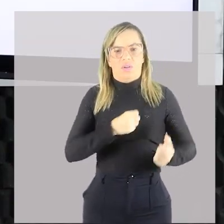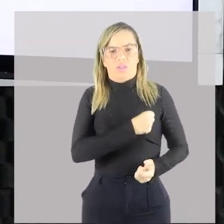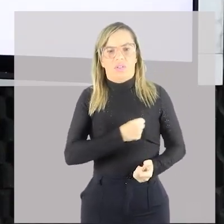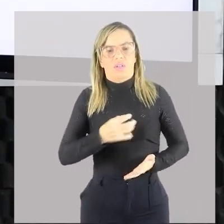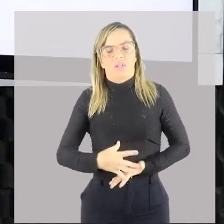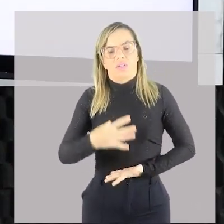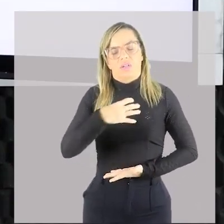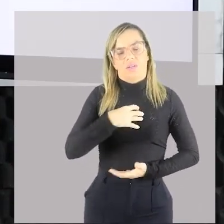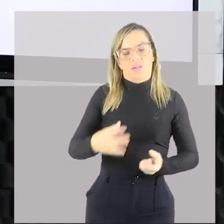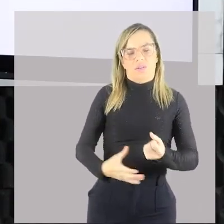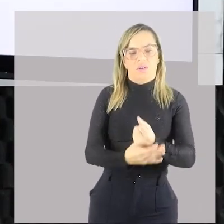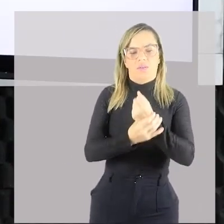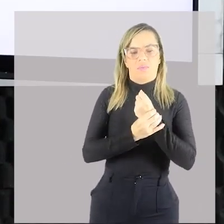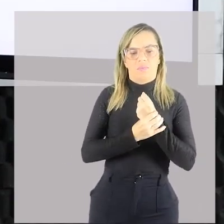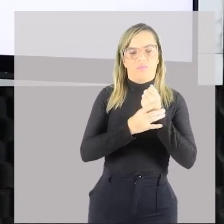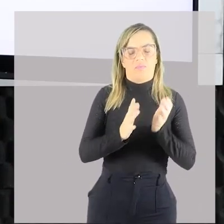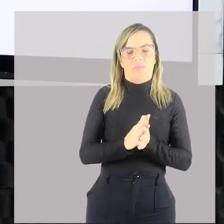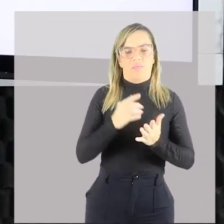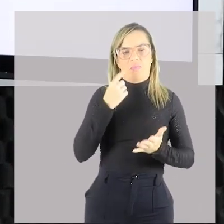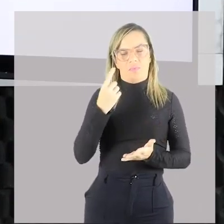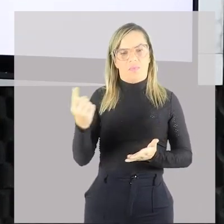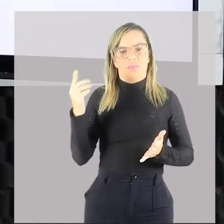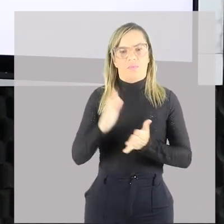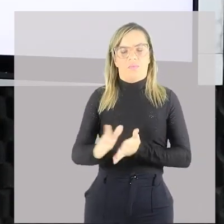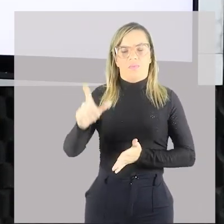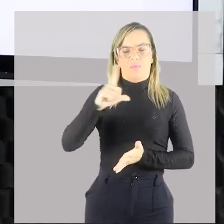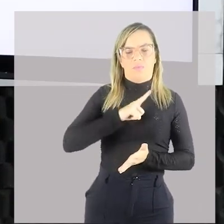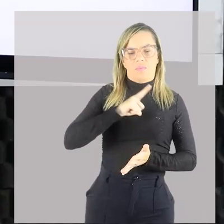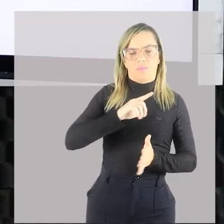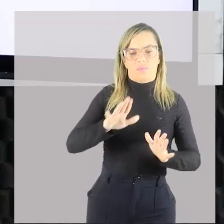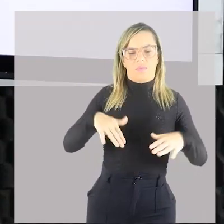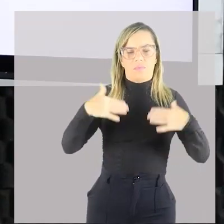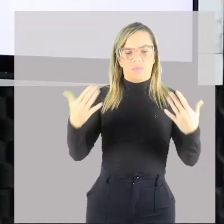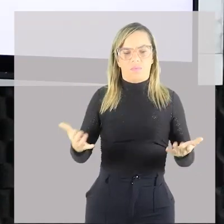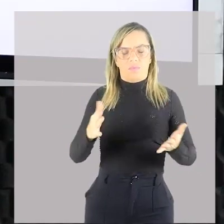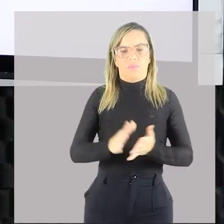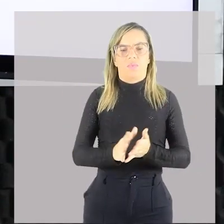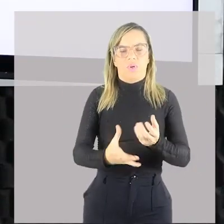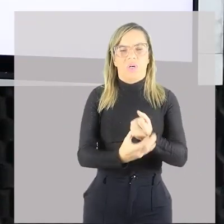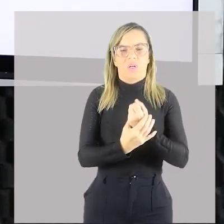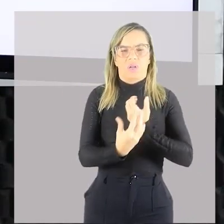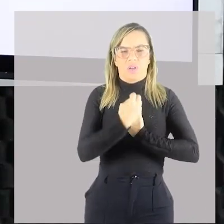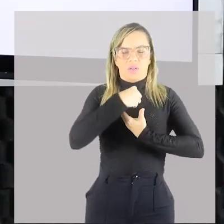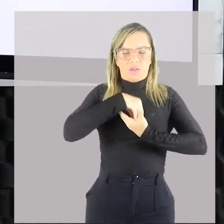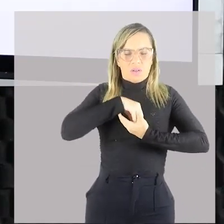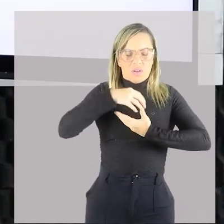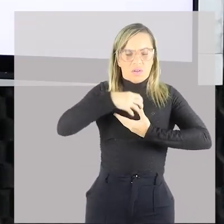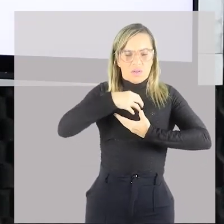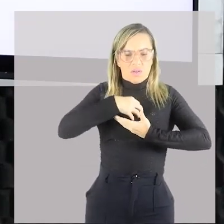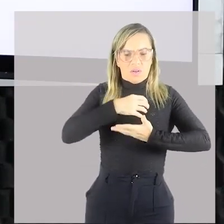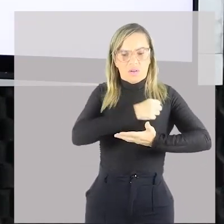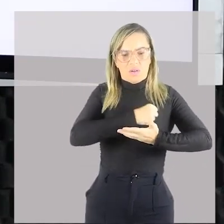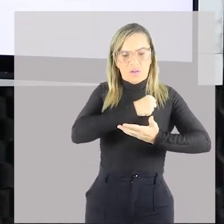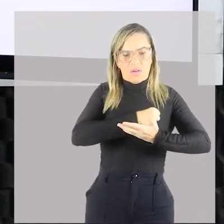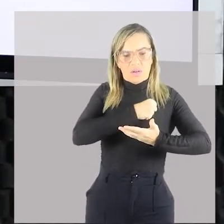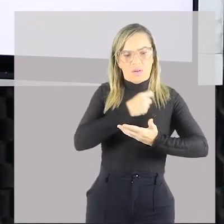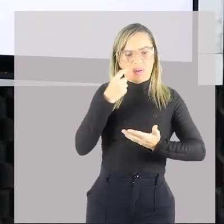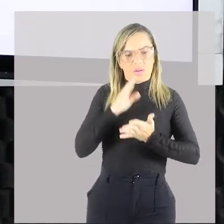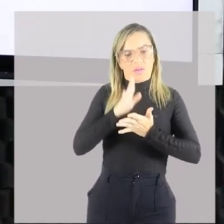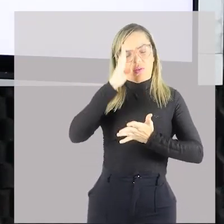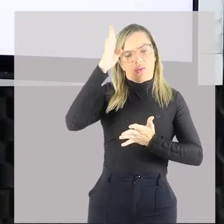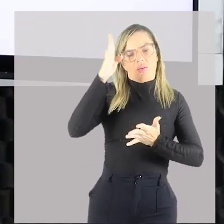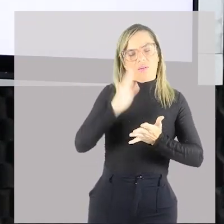saudosista, mas de certa forma ele tem ali dentro dele um absolutismo, né? No Leviatã